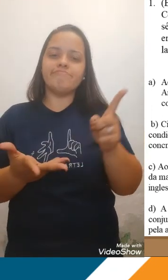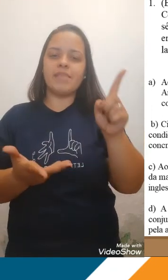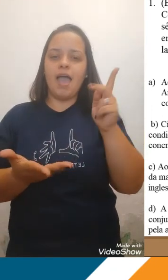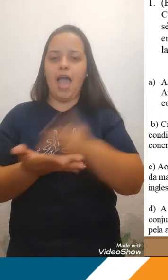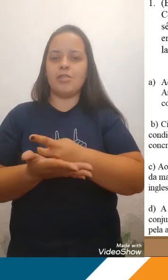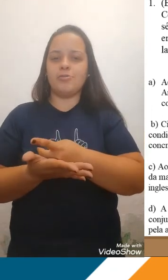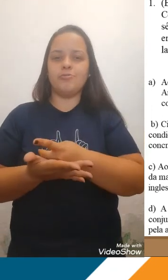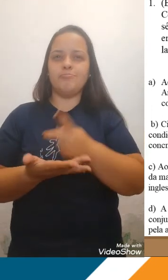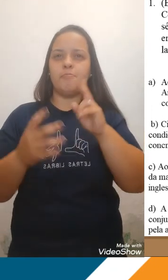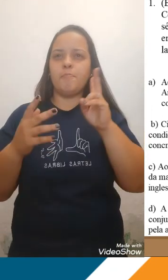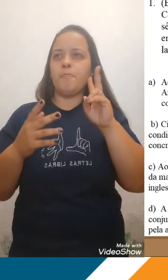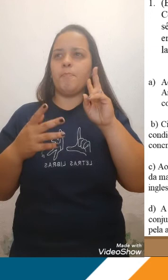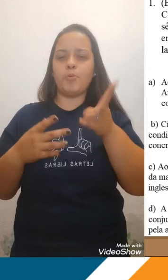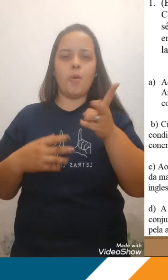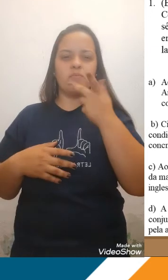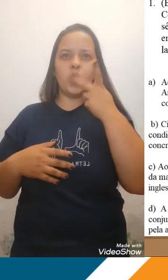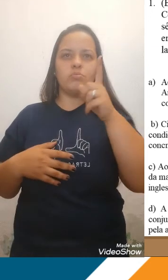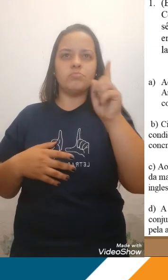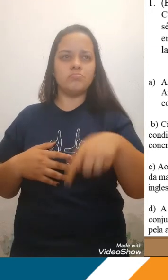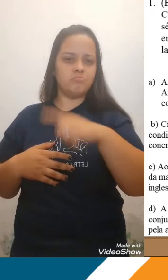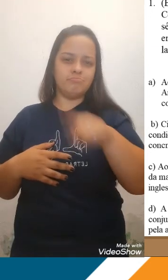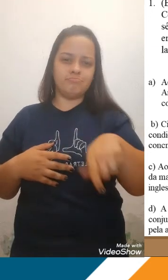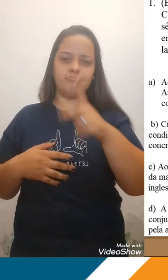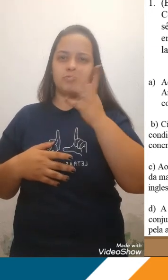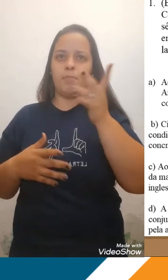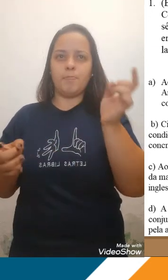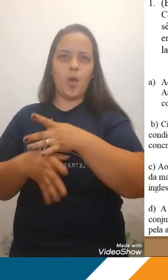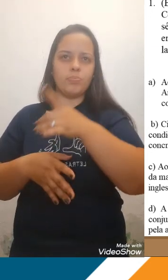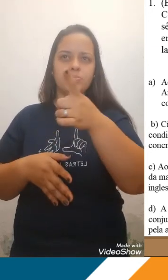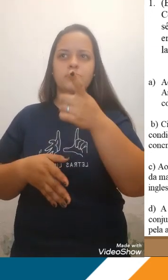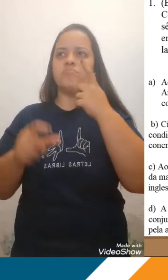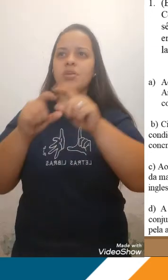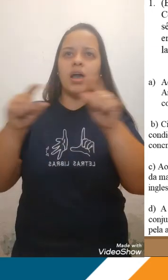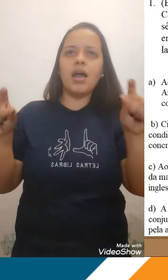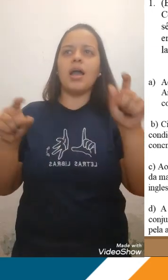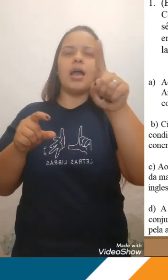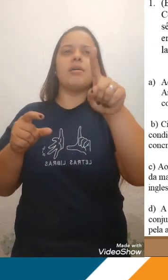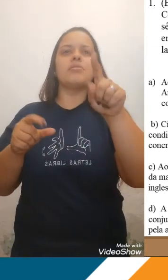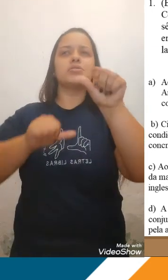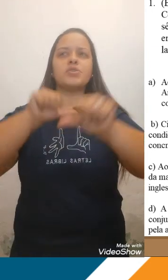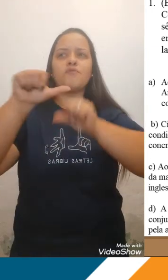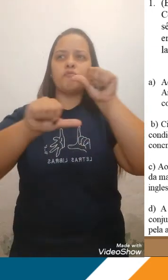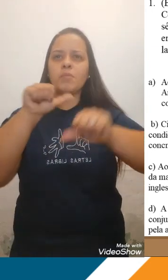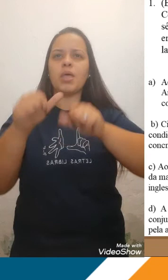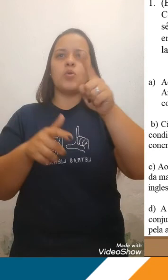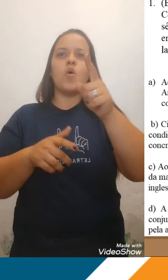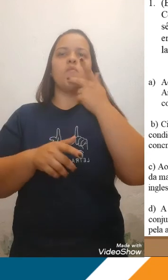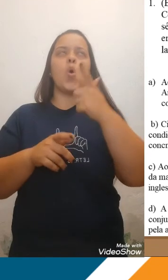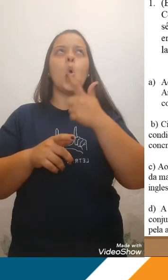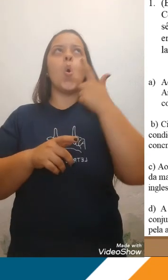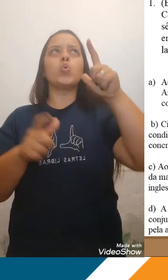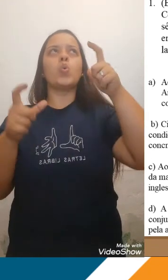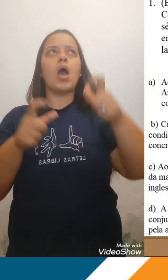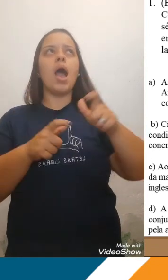O próprio enunciado da questão afirma que as ondas revolucionárias que se desenvolveram na Europa tiveram ressonância no outro